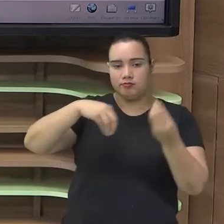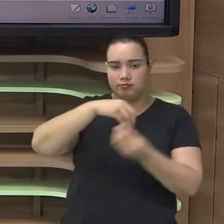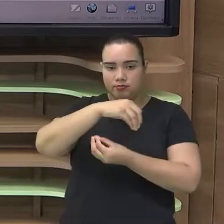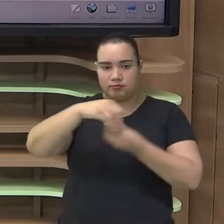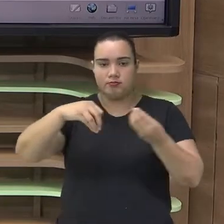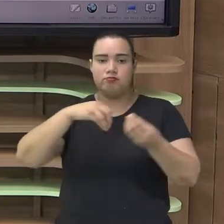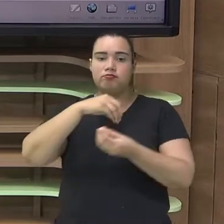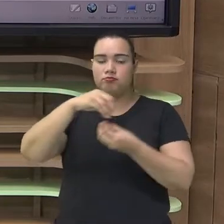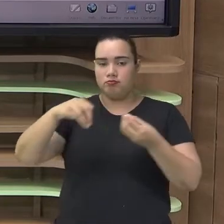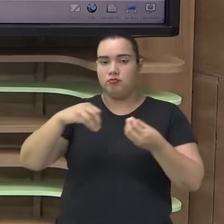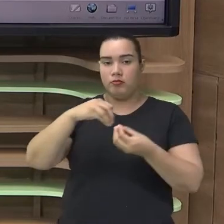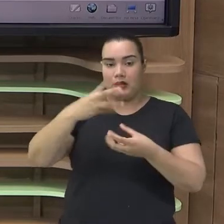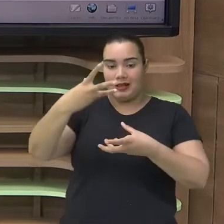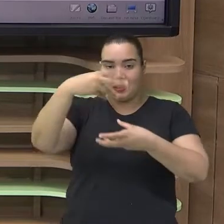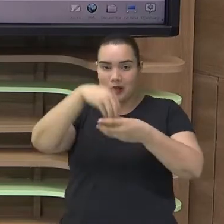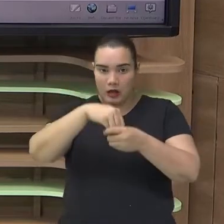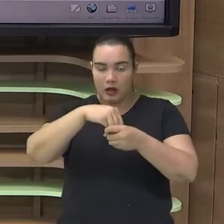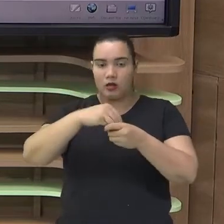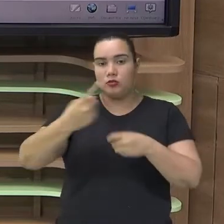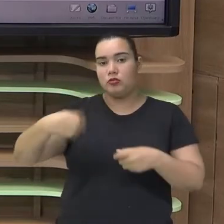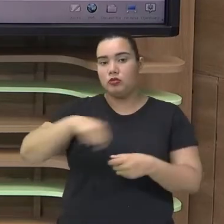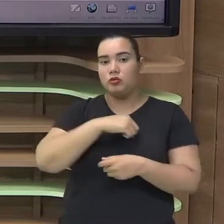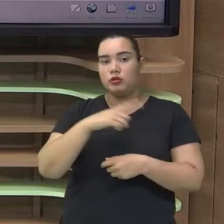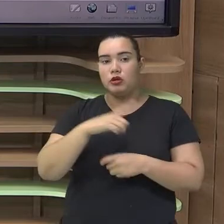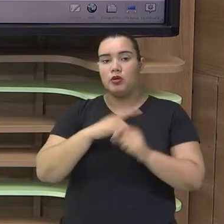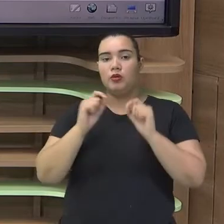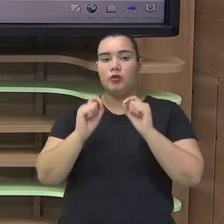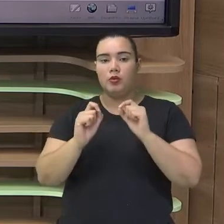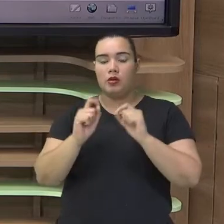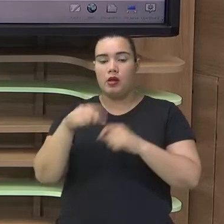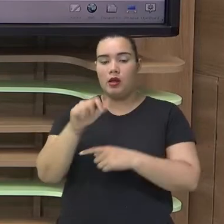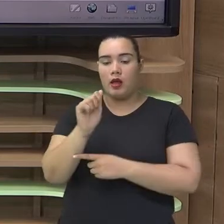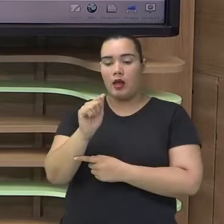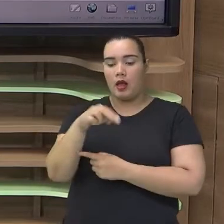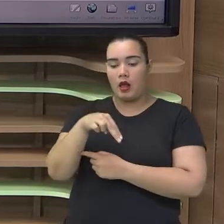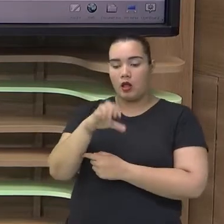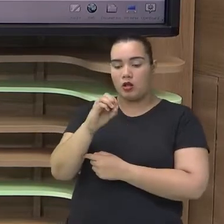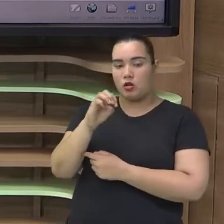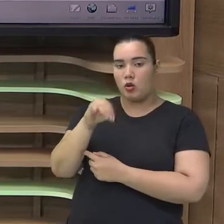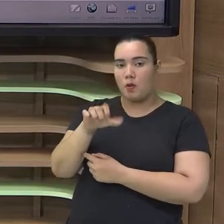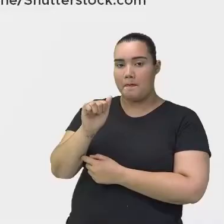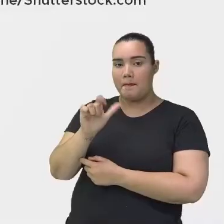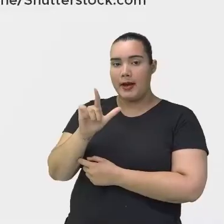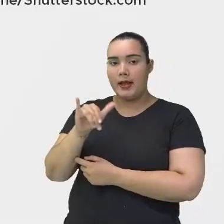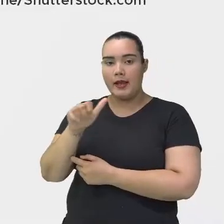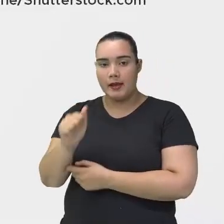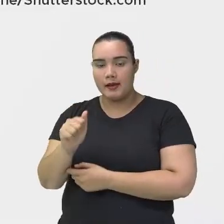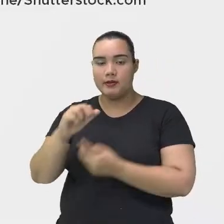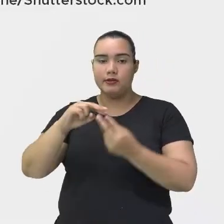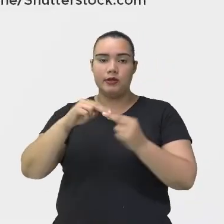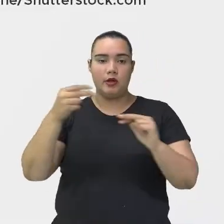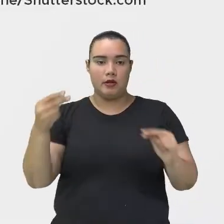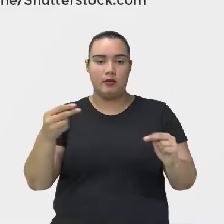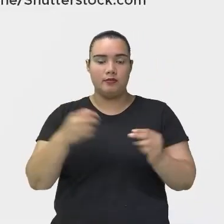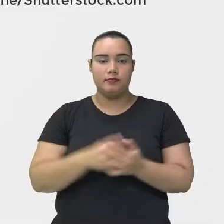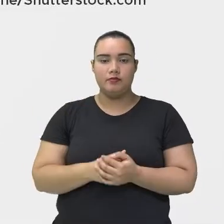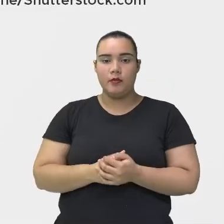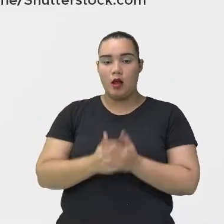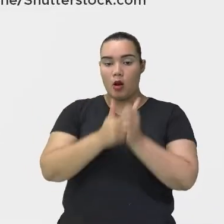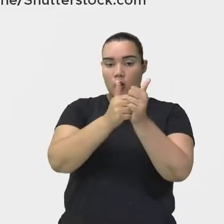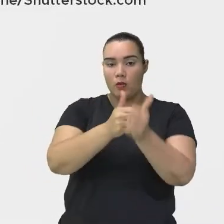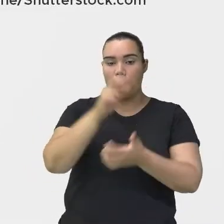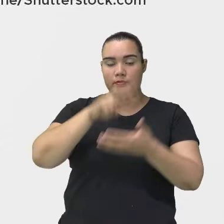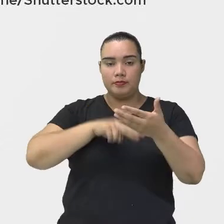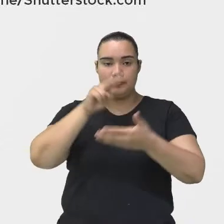nessa integração, nós temos o que nós chamamos de anomalias genéticas. Acompanhem comigo a